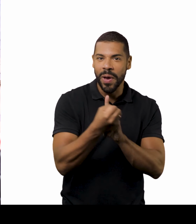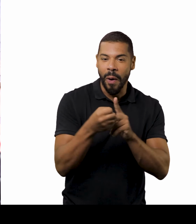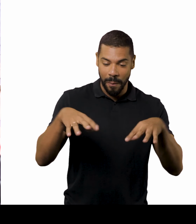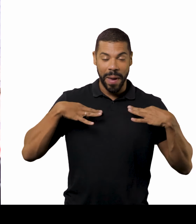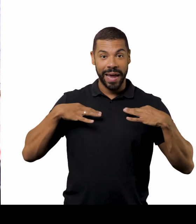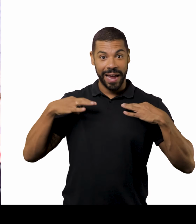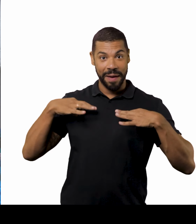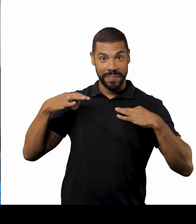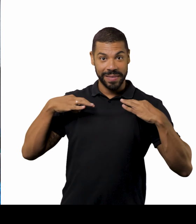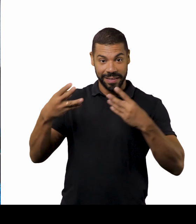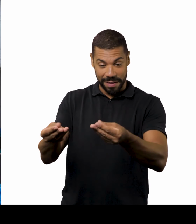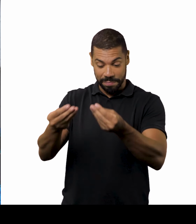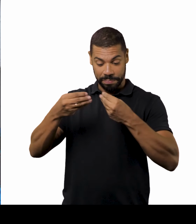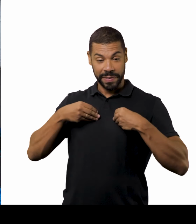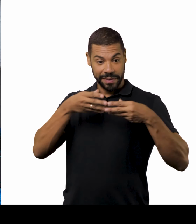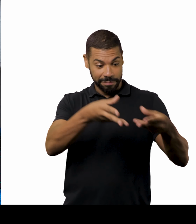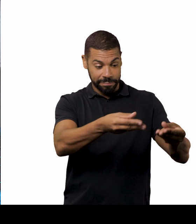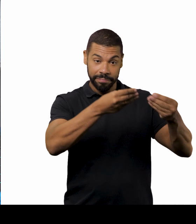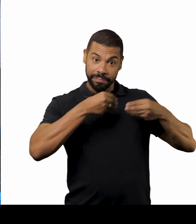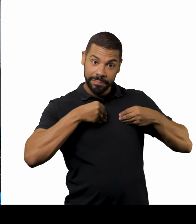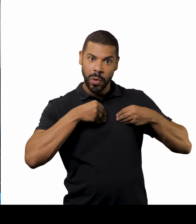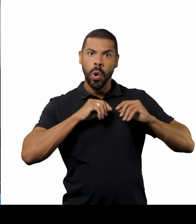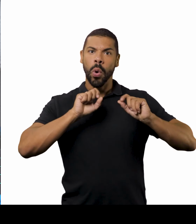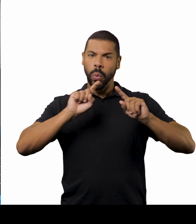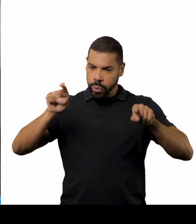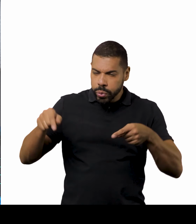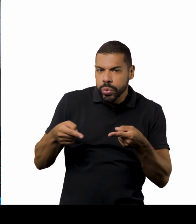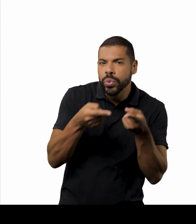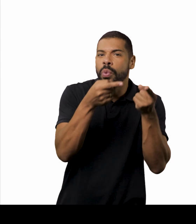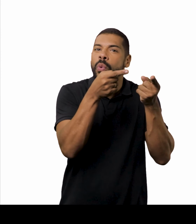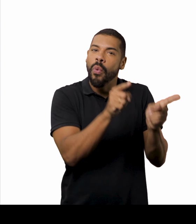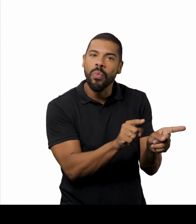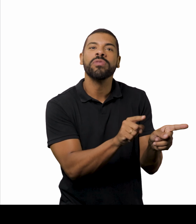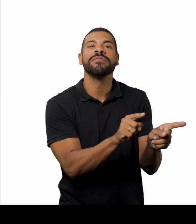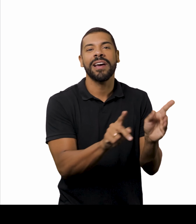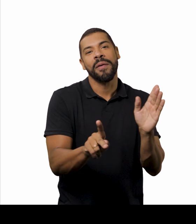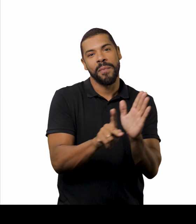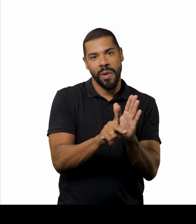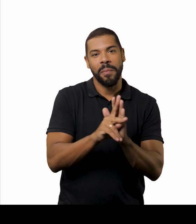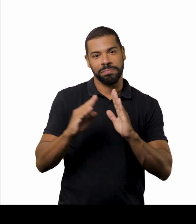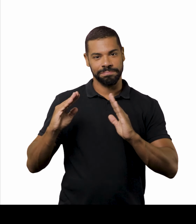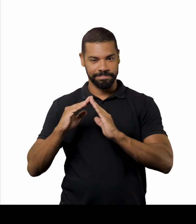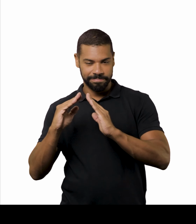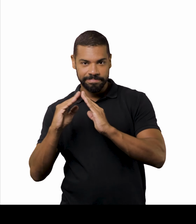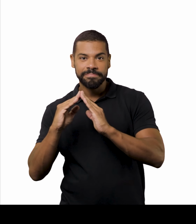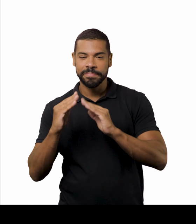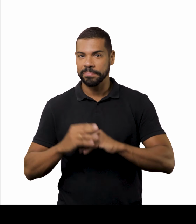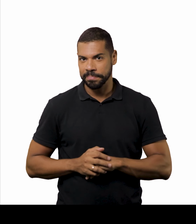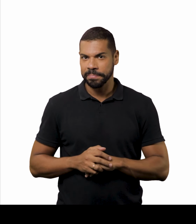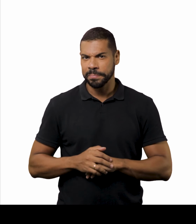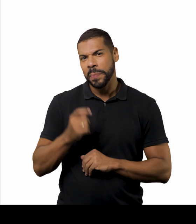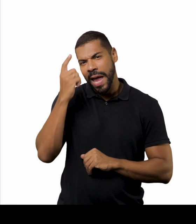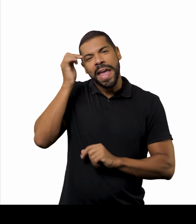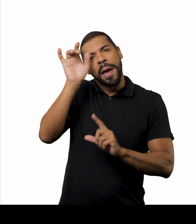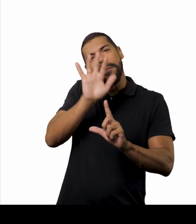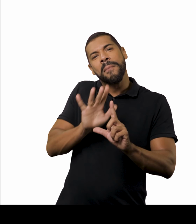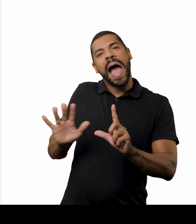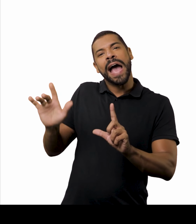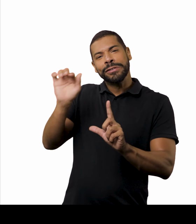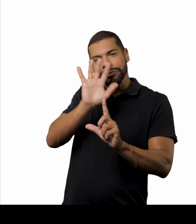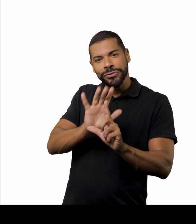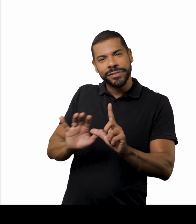entregar camisetas. E vários desses movimentos são de luta por moradia, né? Esse lugar do remendo e da costura me traz essa